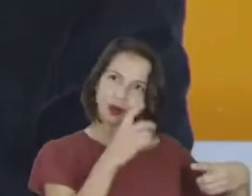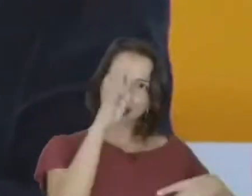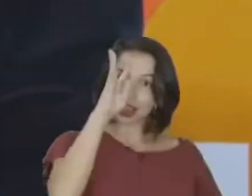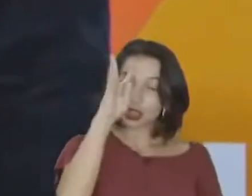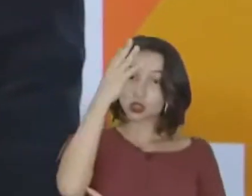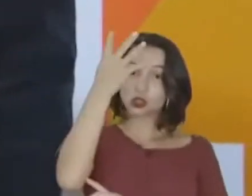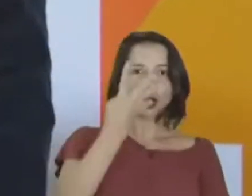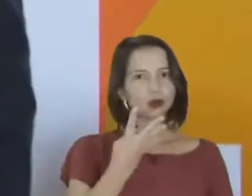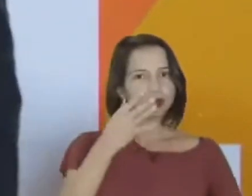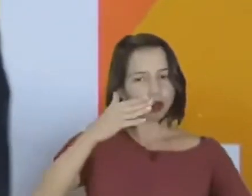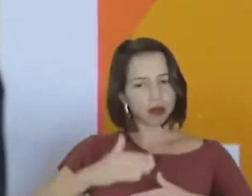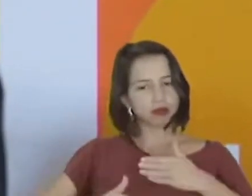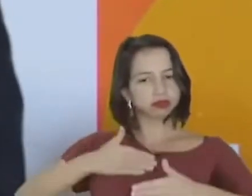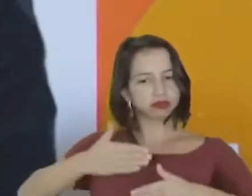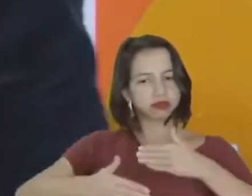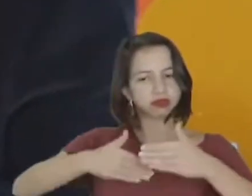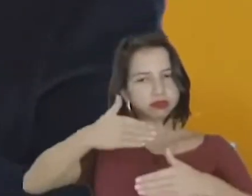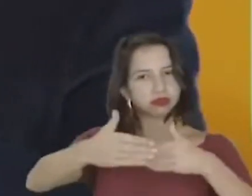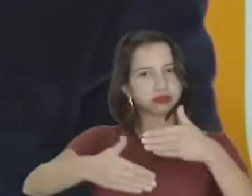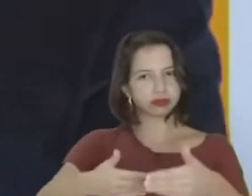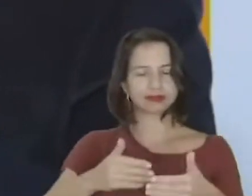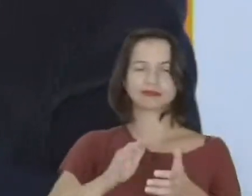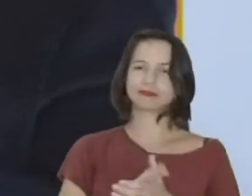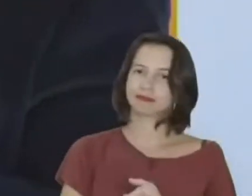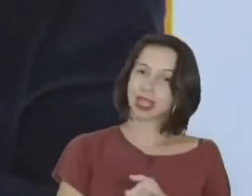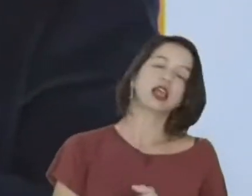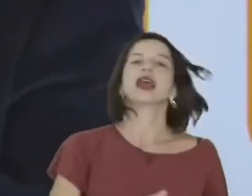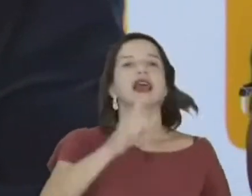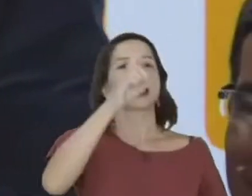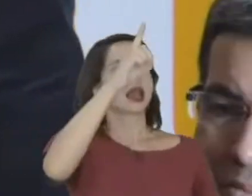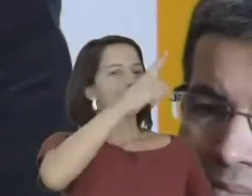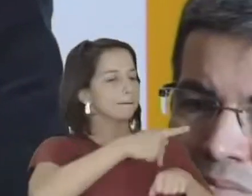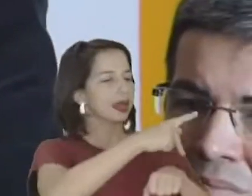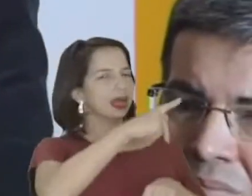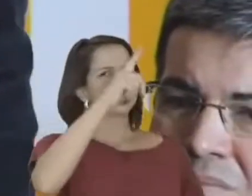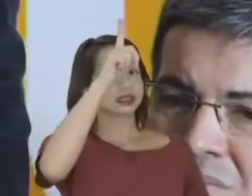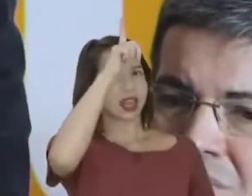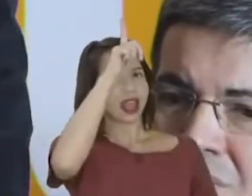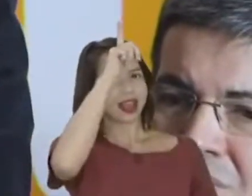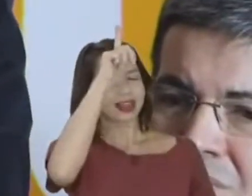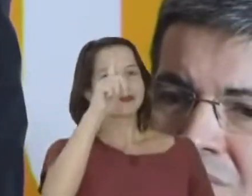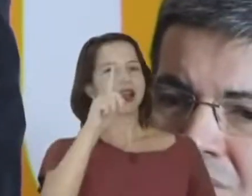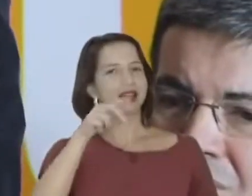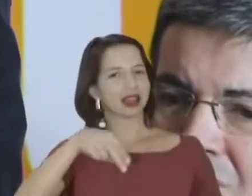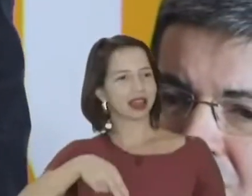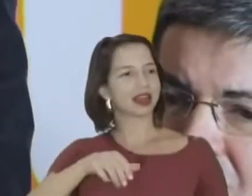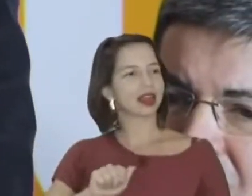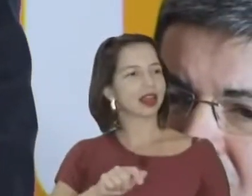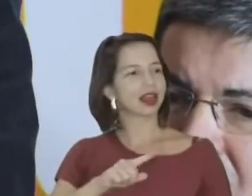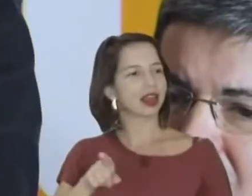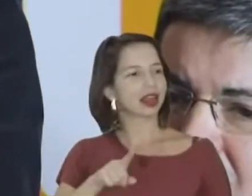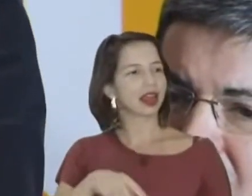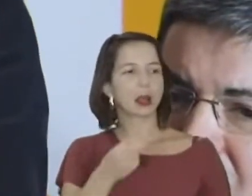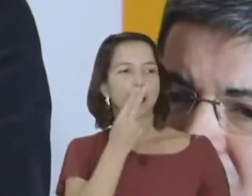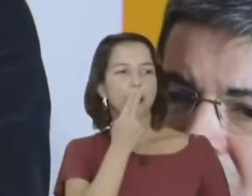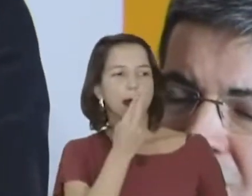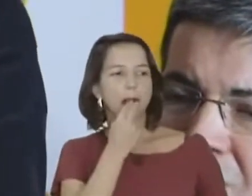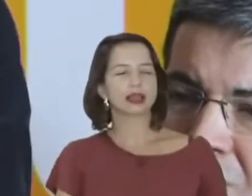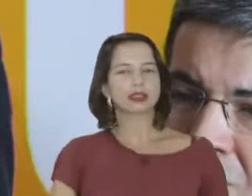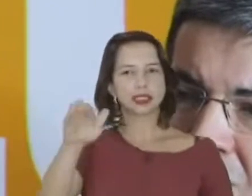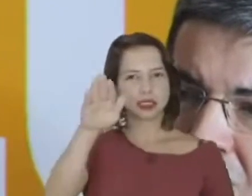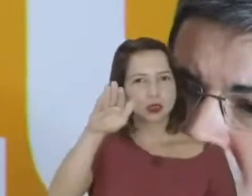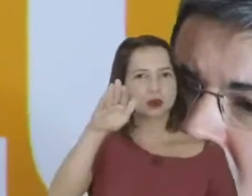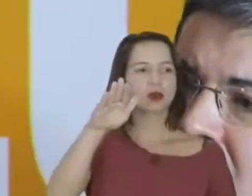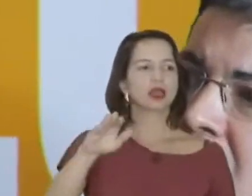assim na Alemanha com o nazismo, foi assim na Itália com o fascismo e foi aqui no Brasil. Aqui no Brasil você